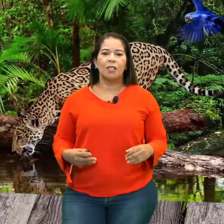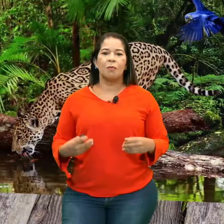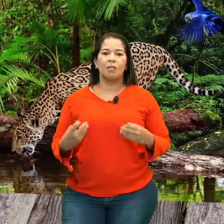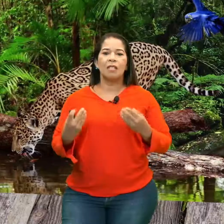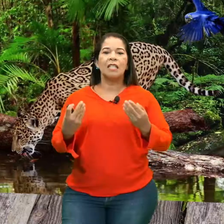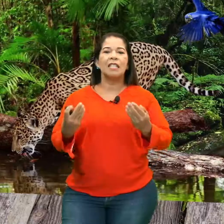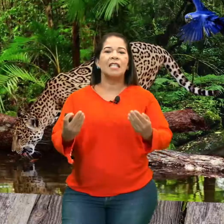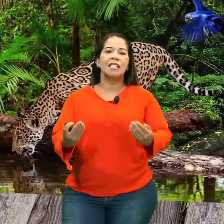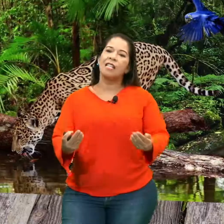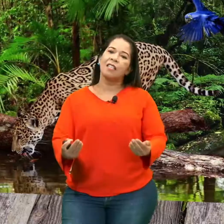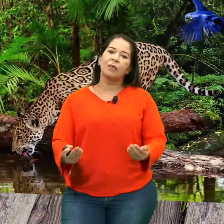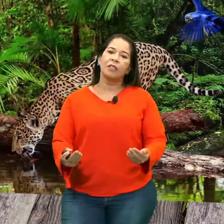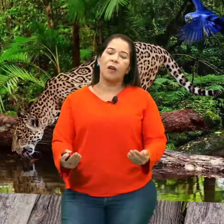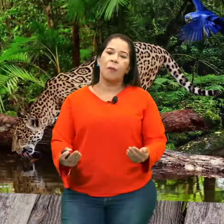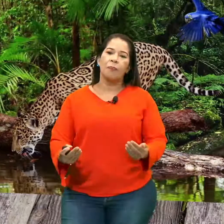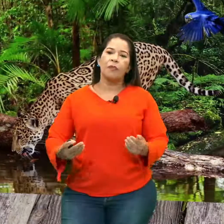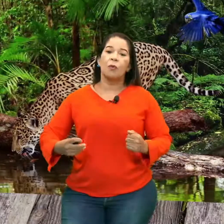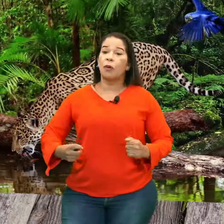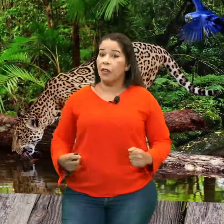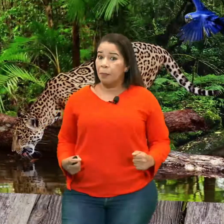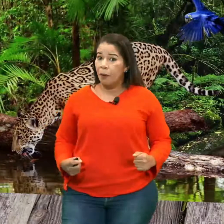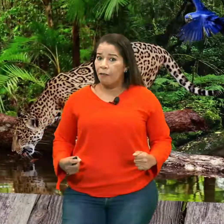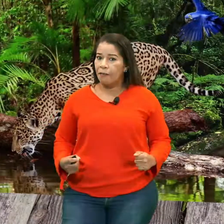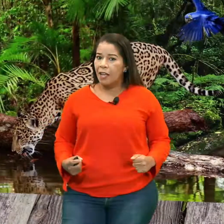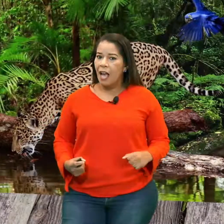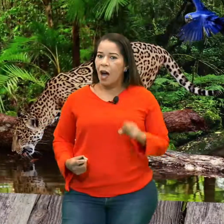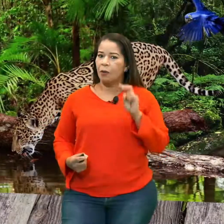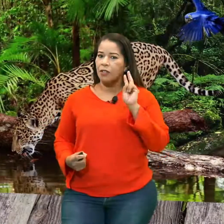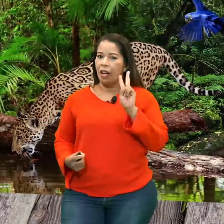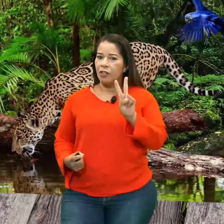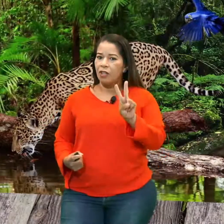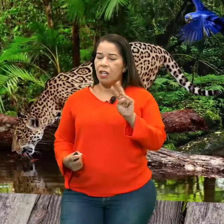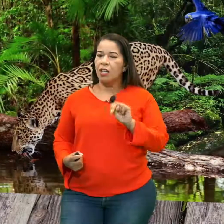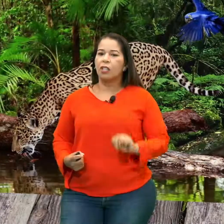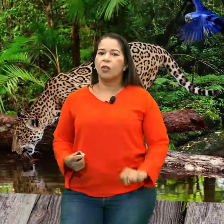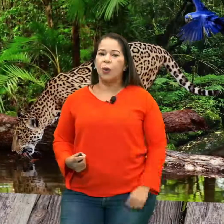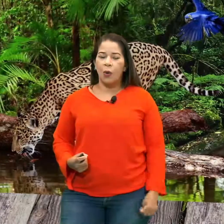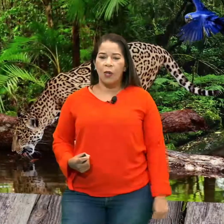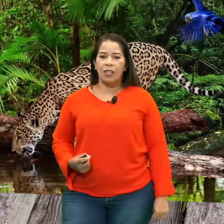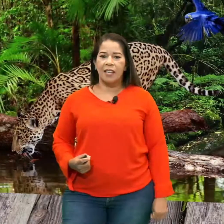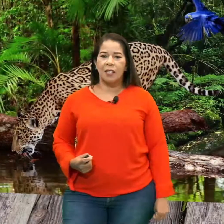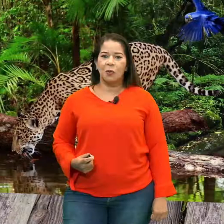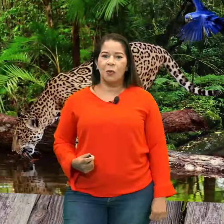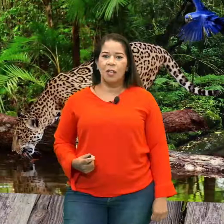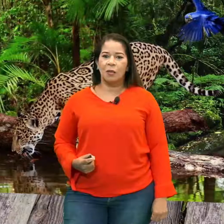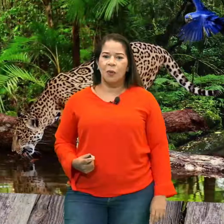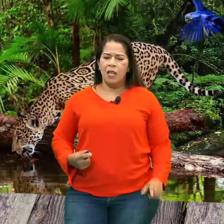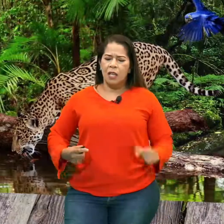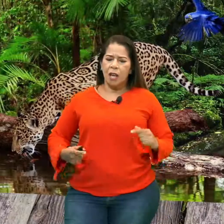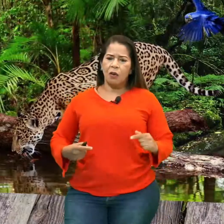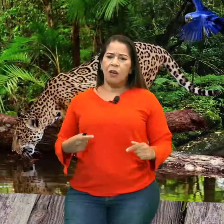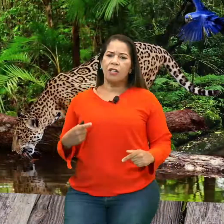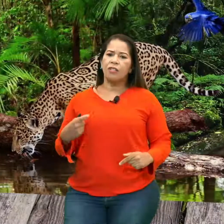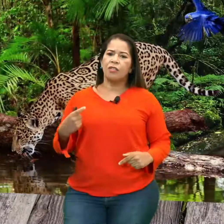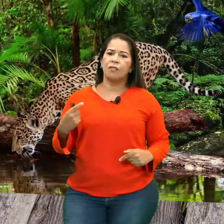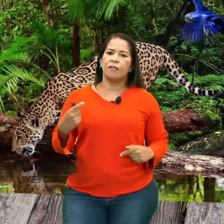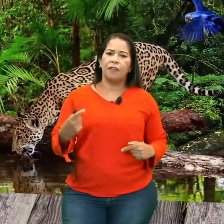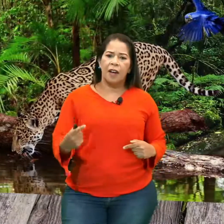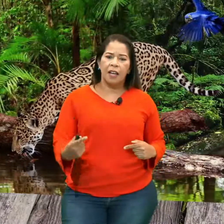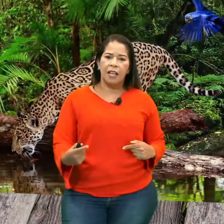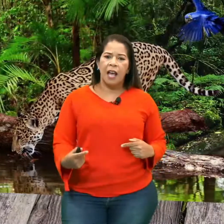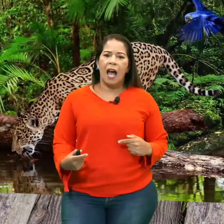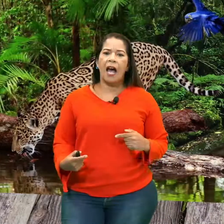19.1, nós estamos iniciando então o que, Prof? A unidade 2, é isso mesmo. E agora a